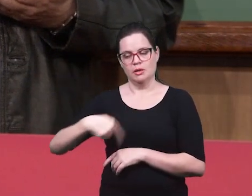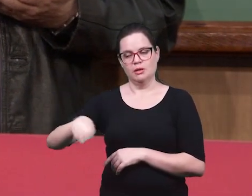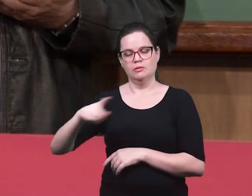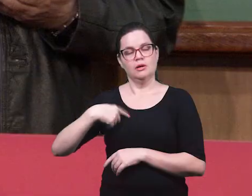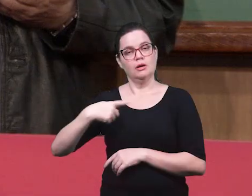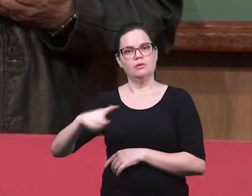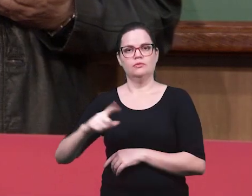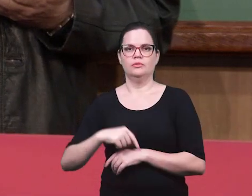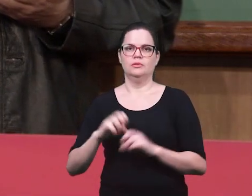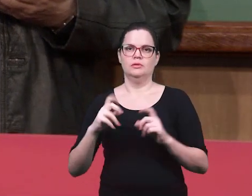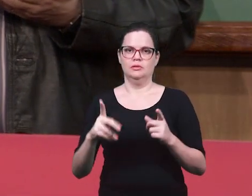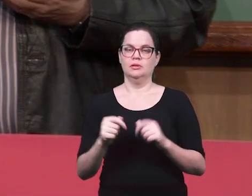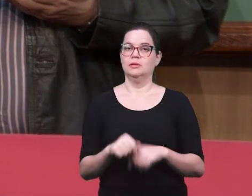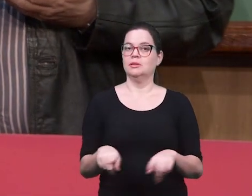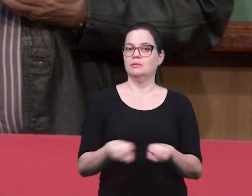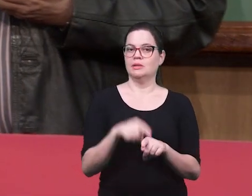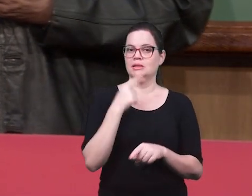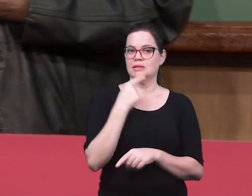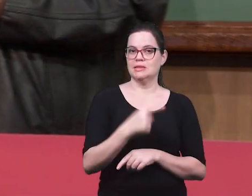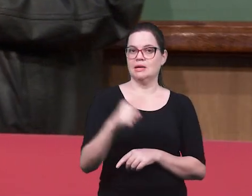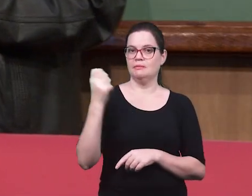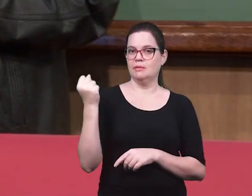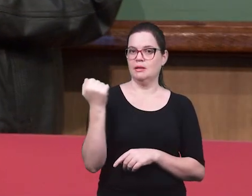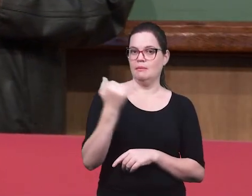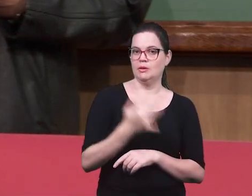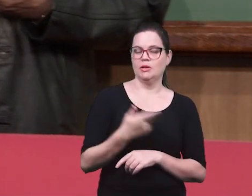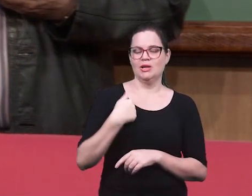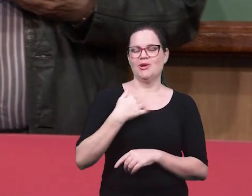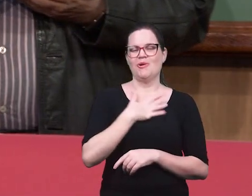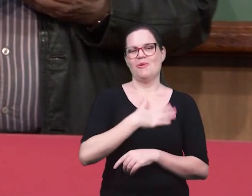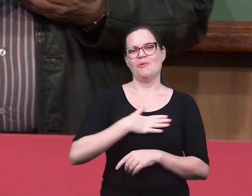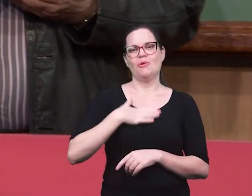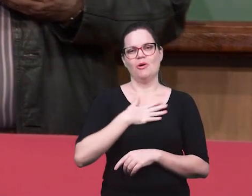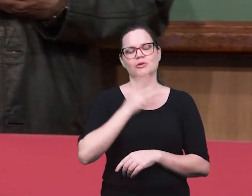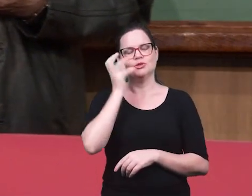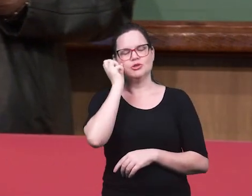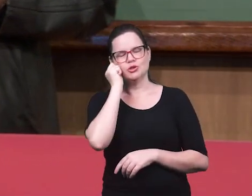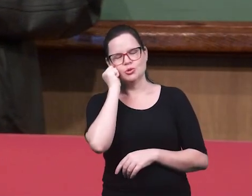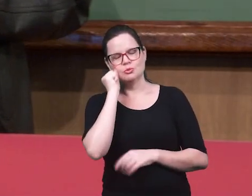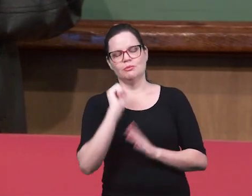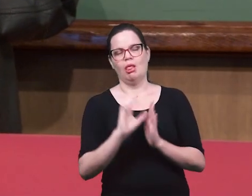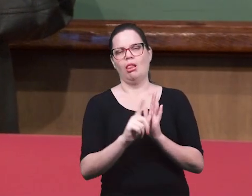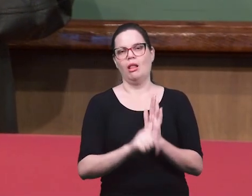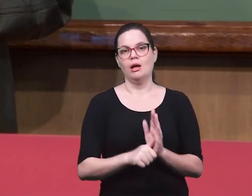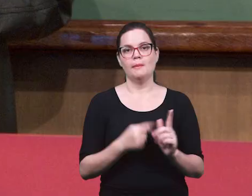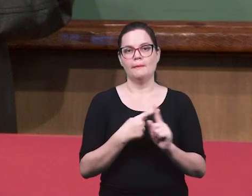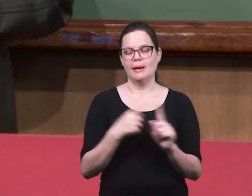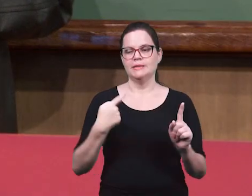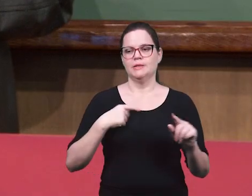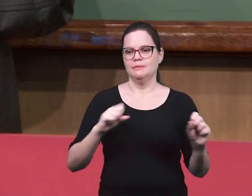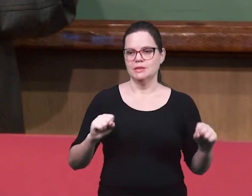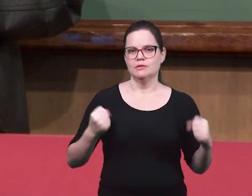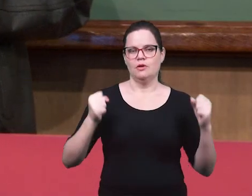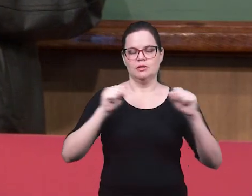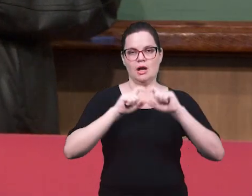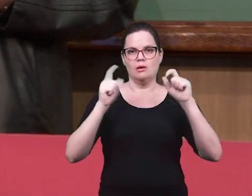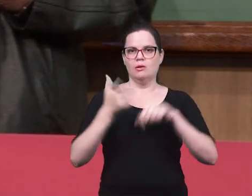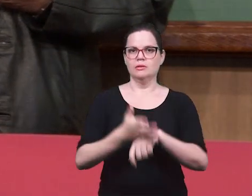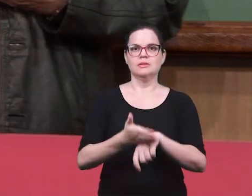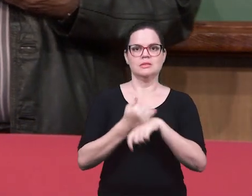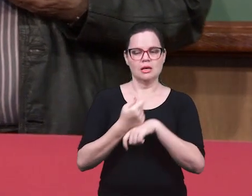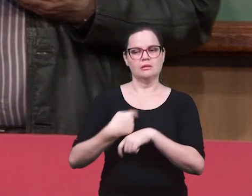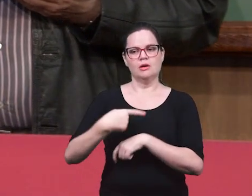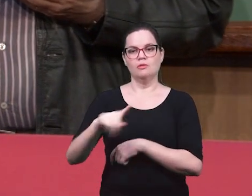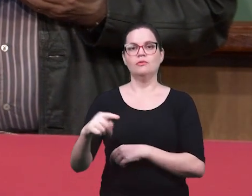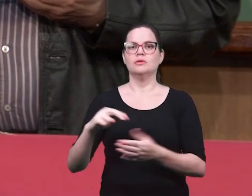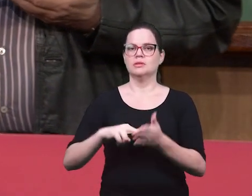gosto de dormir até mais cedo, mas eu me esforço e eu estou em santificação. Ou seja, não vivo mais eu, mas Cristo